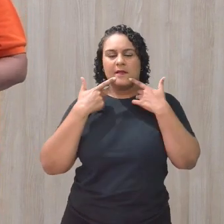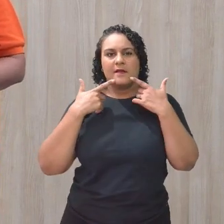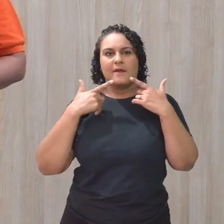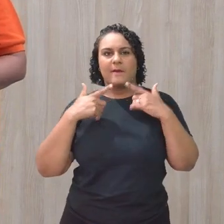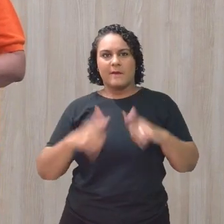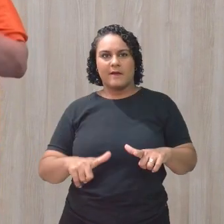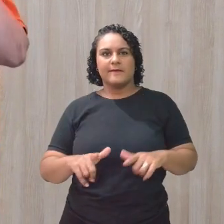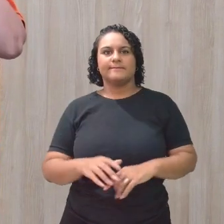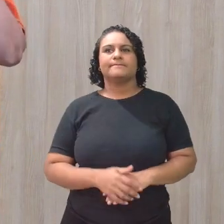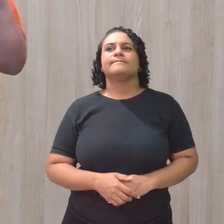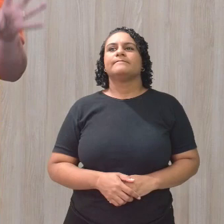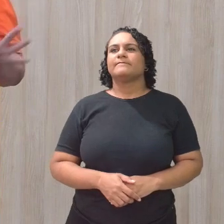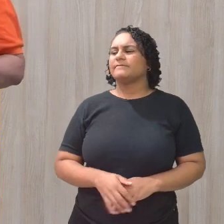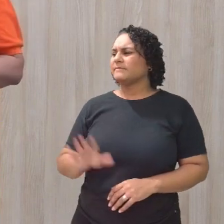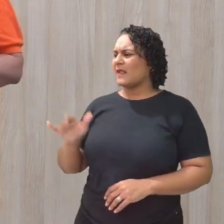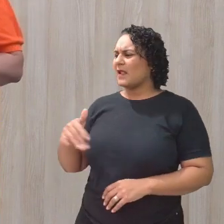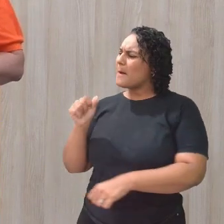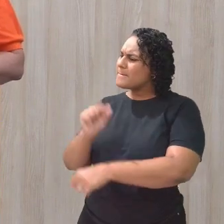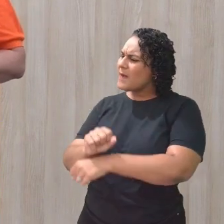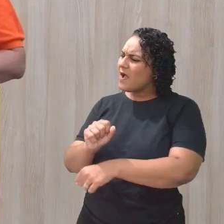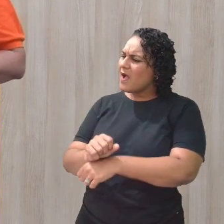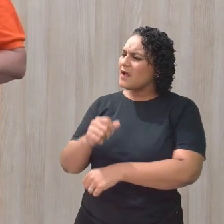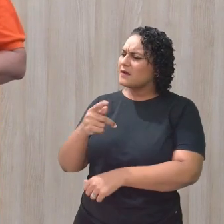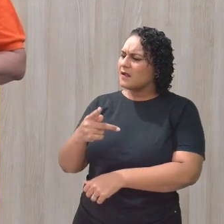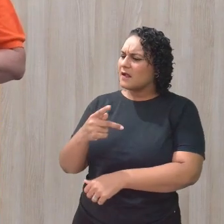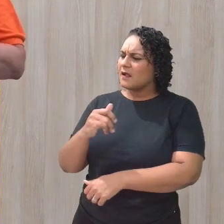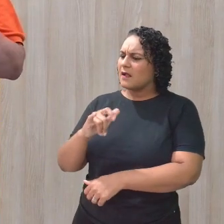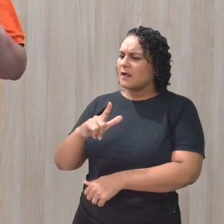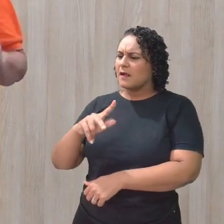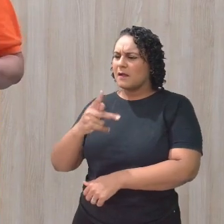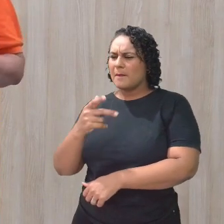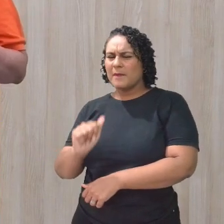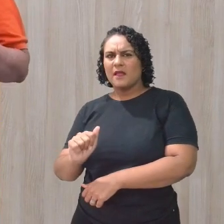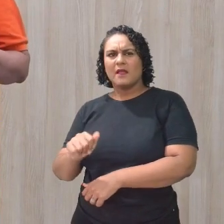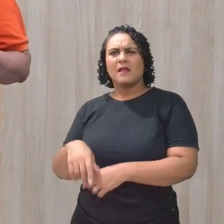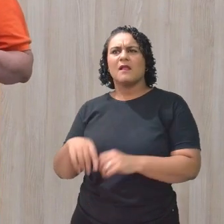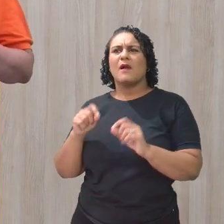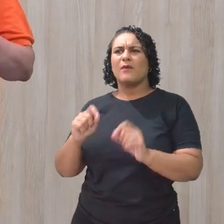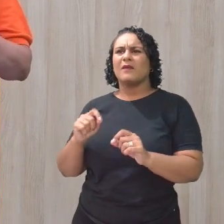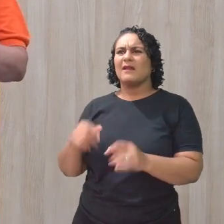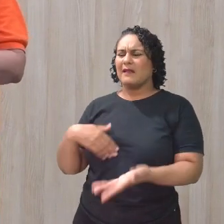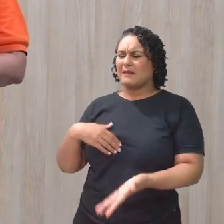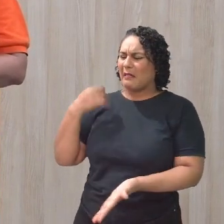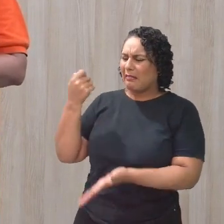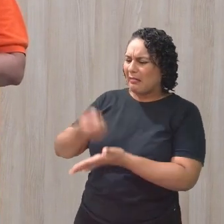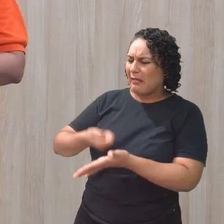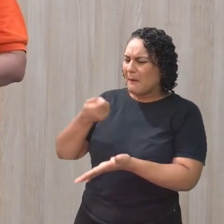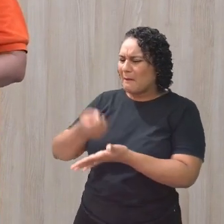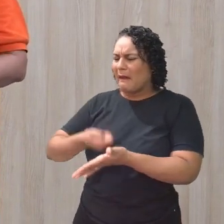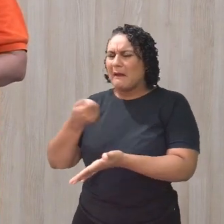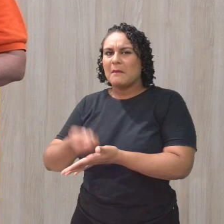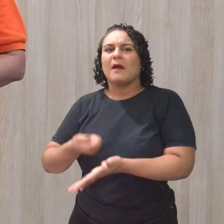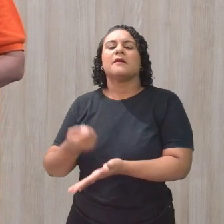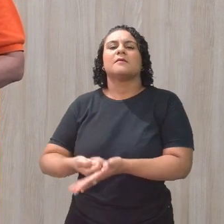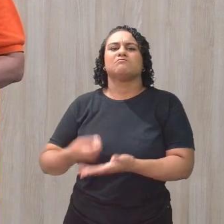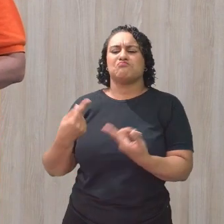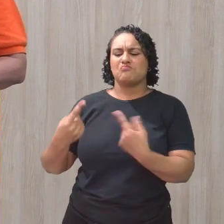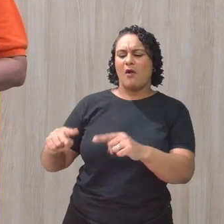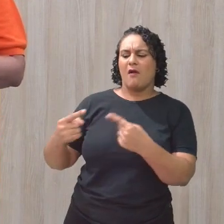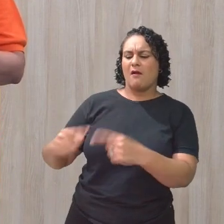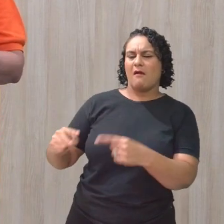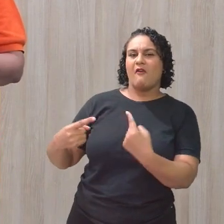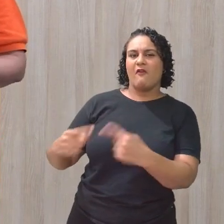colocar pilha. Ó, fulano, para de colocar pilha nele, não é? Quando alguém já está irritado e o outro está lá, não é?